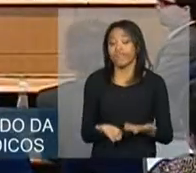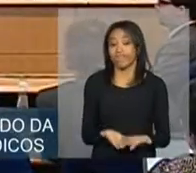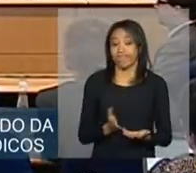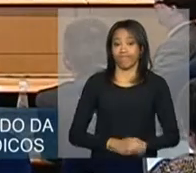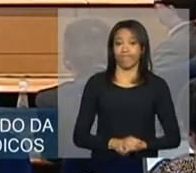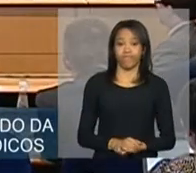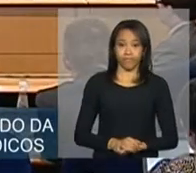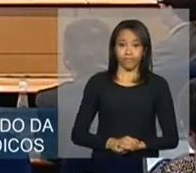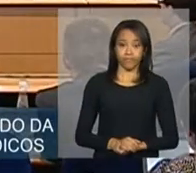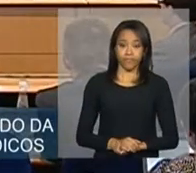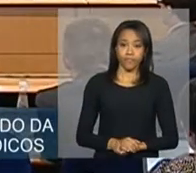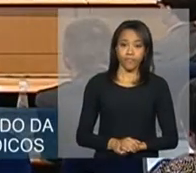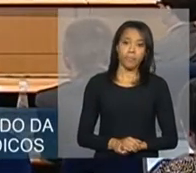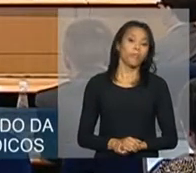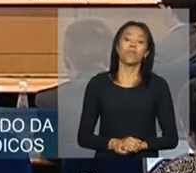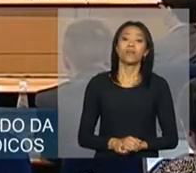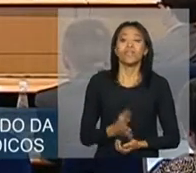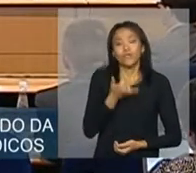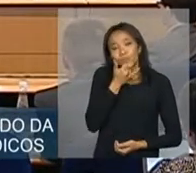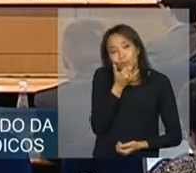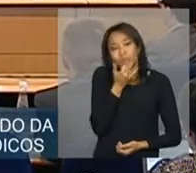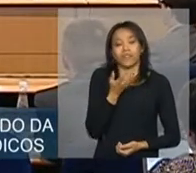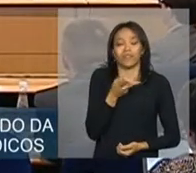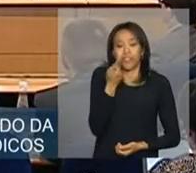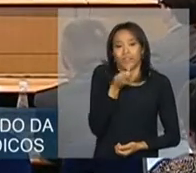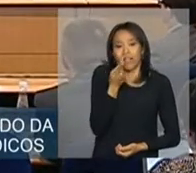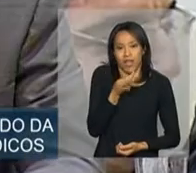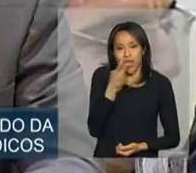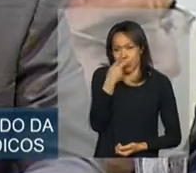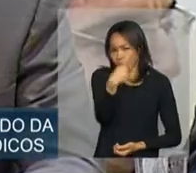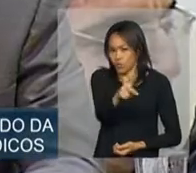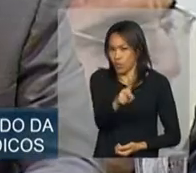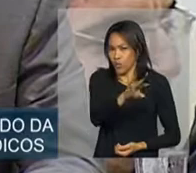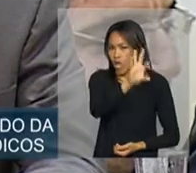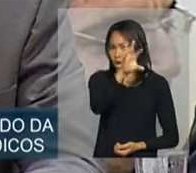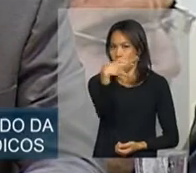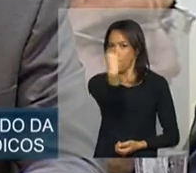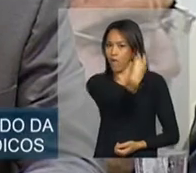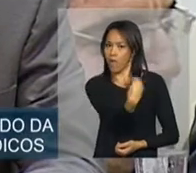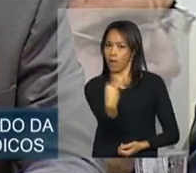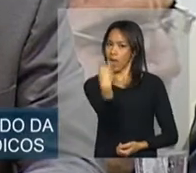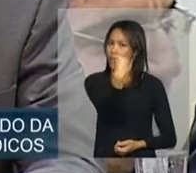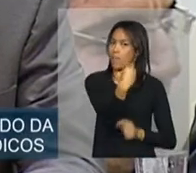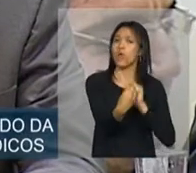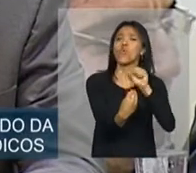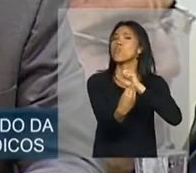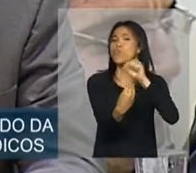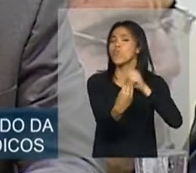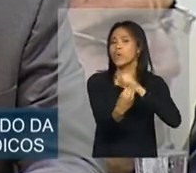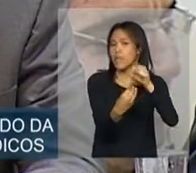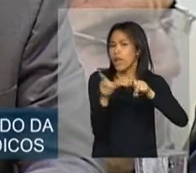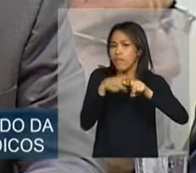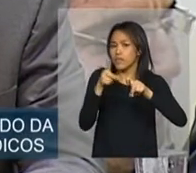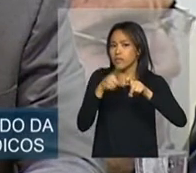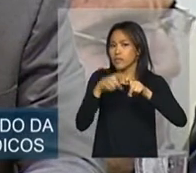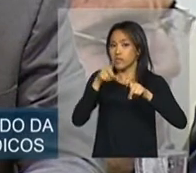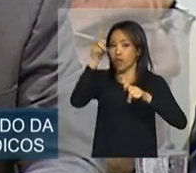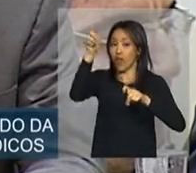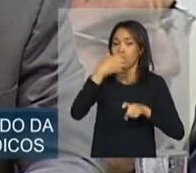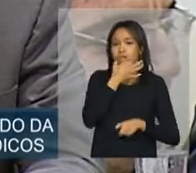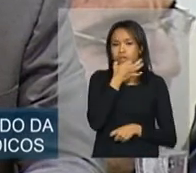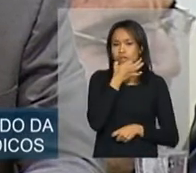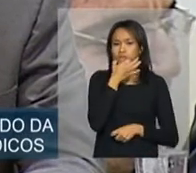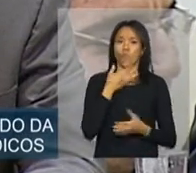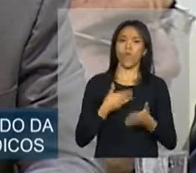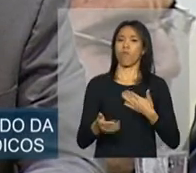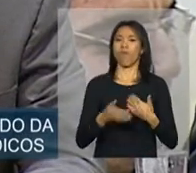é primeiro lugar viu Márcia Desculpa mas a o seu comentário sobre o que a medicina da família na Inglaterra não se sustenta